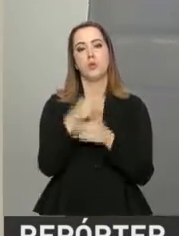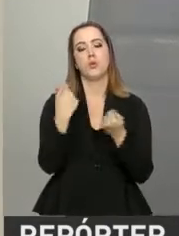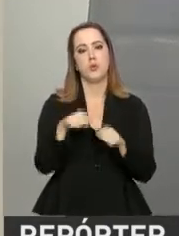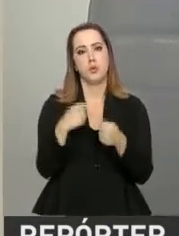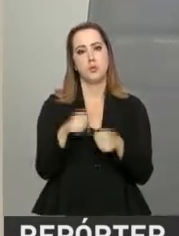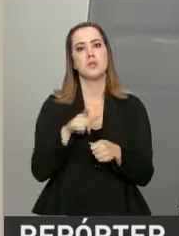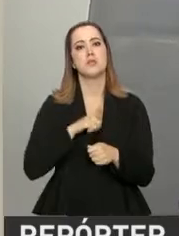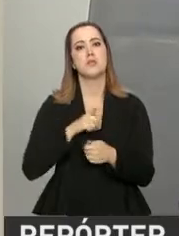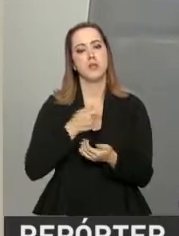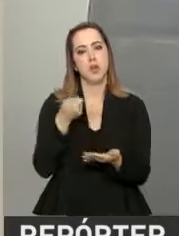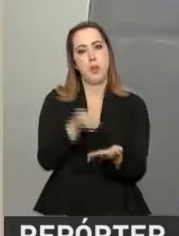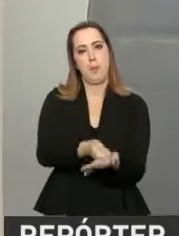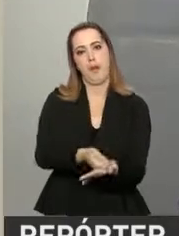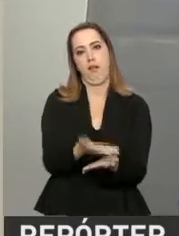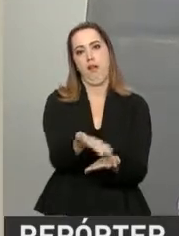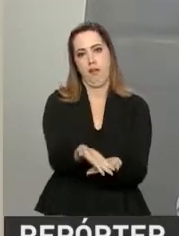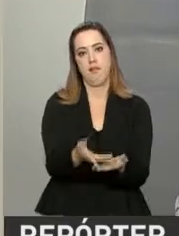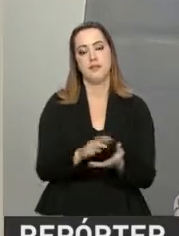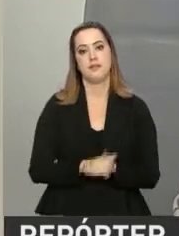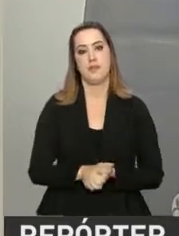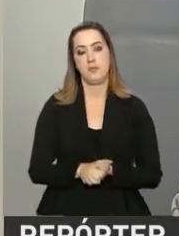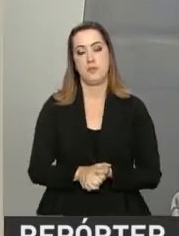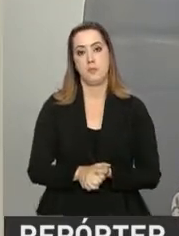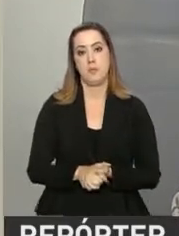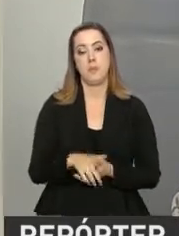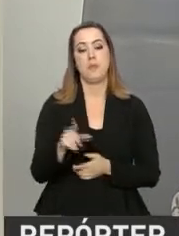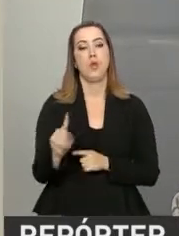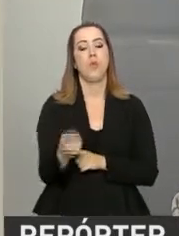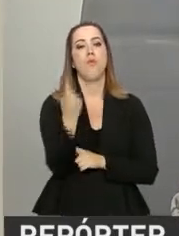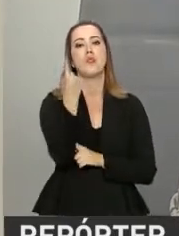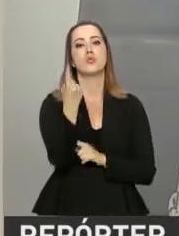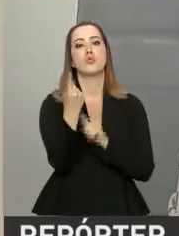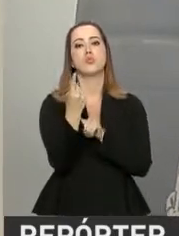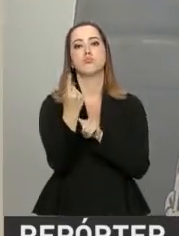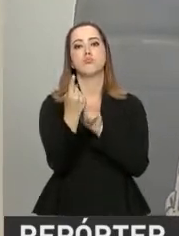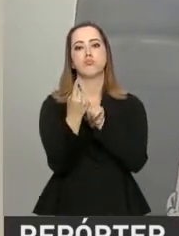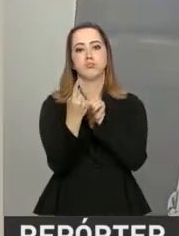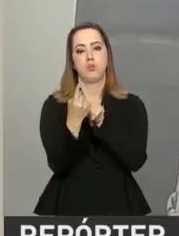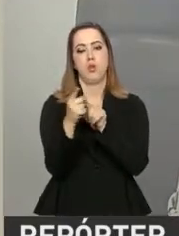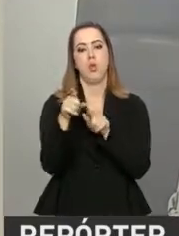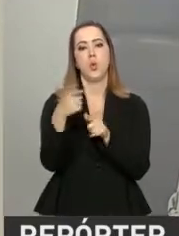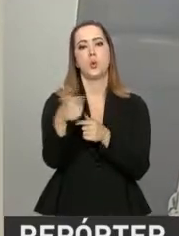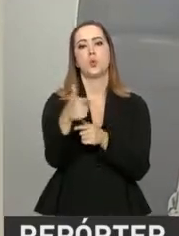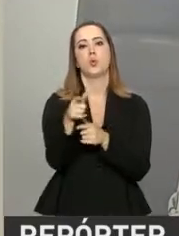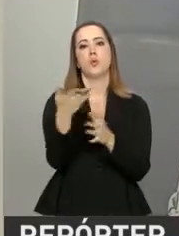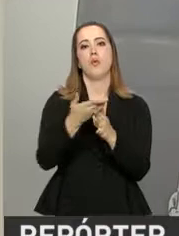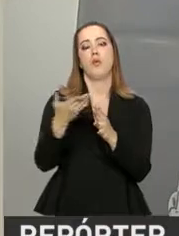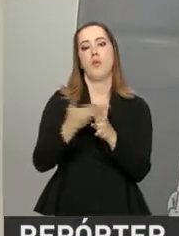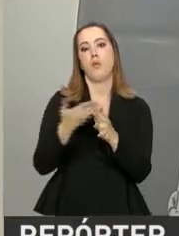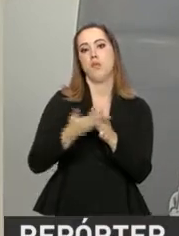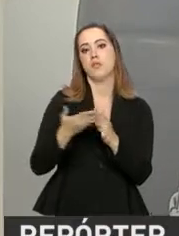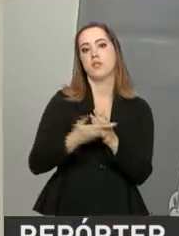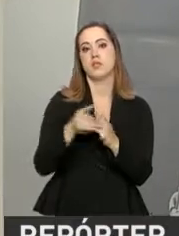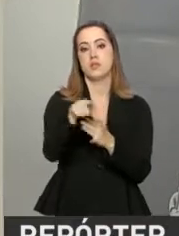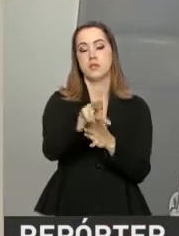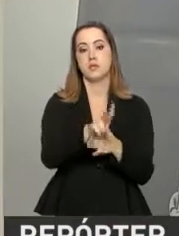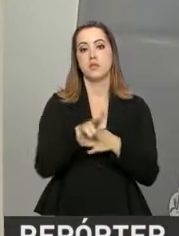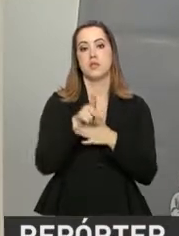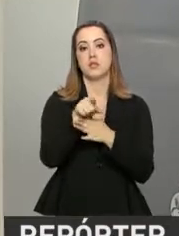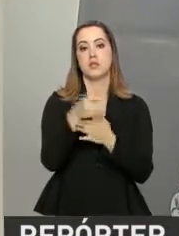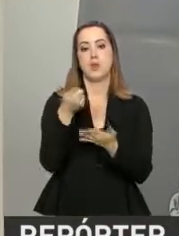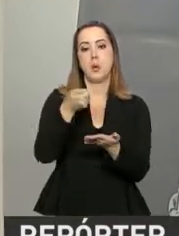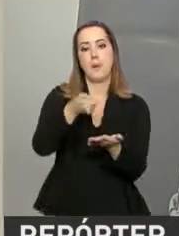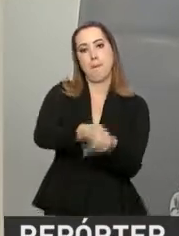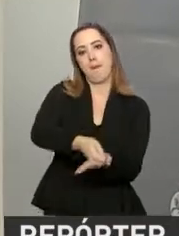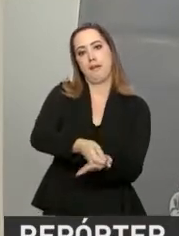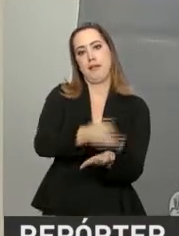alguma capacidade tomar um financiamento no sofá e Diferentemente se não tem um financiamento você tem um